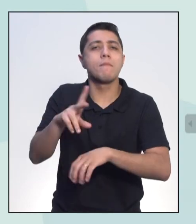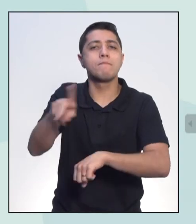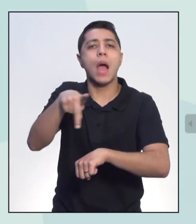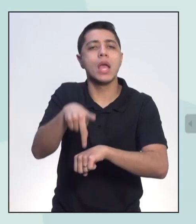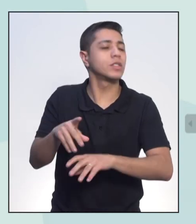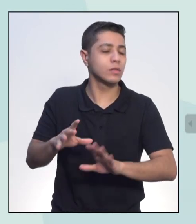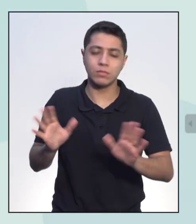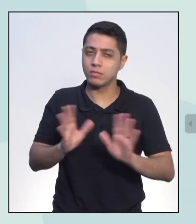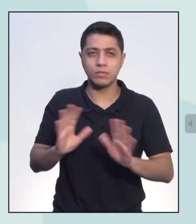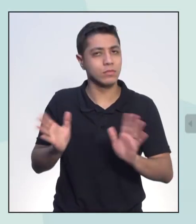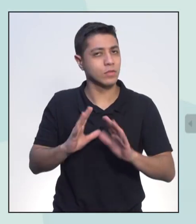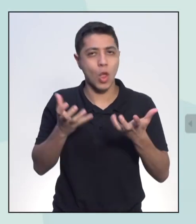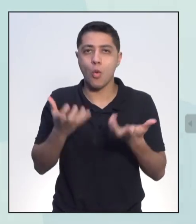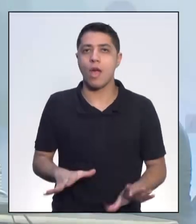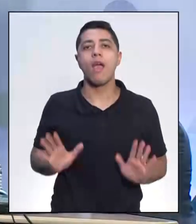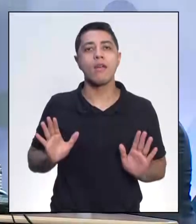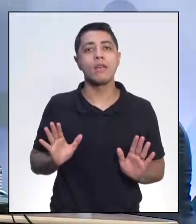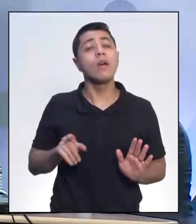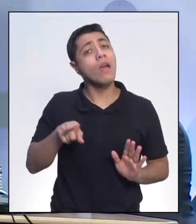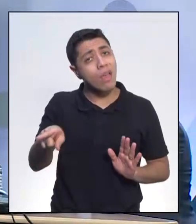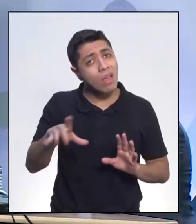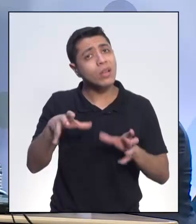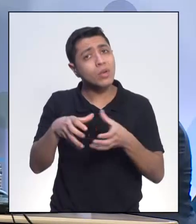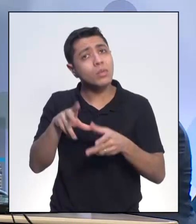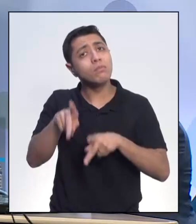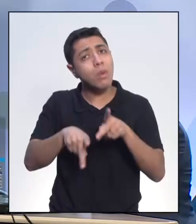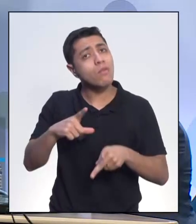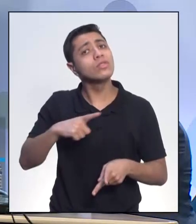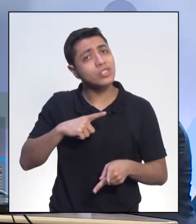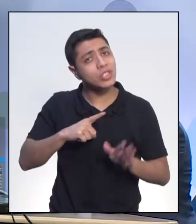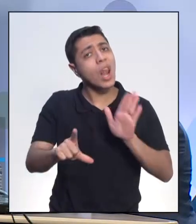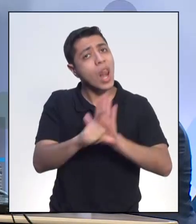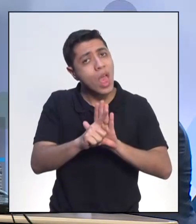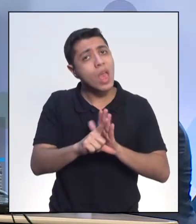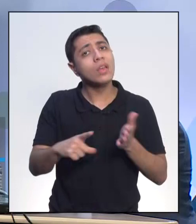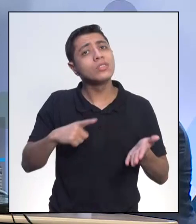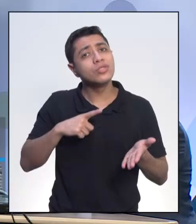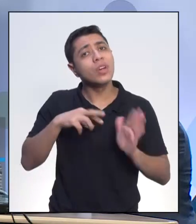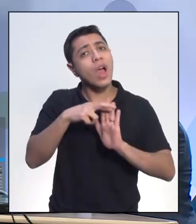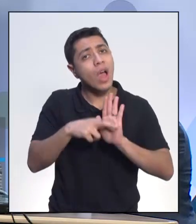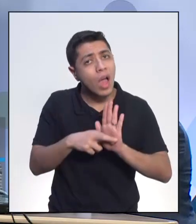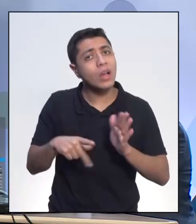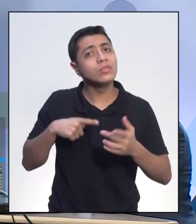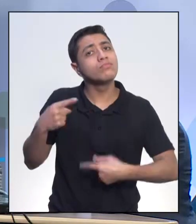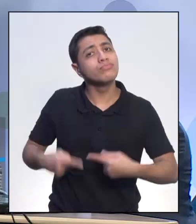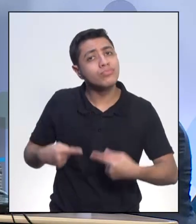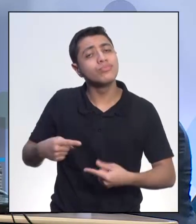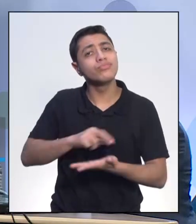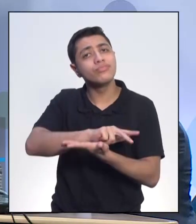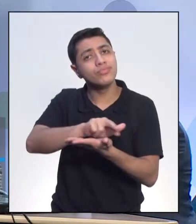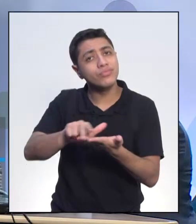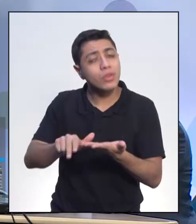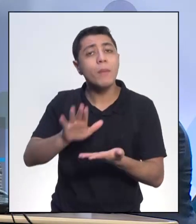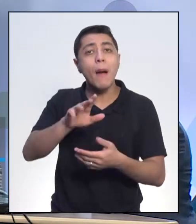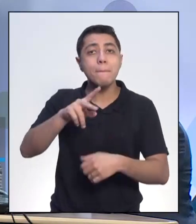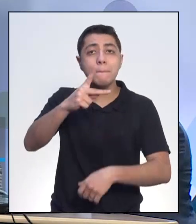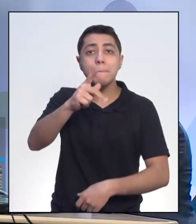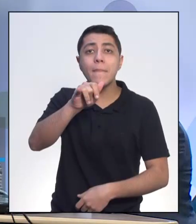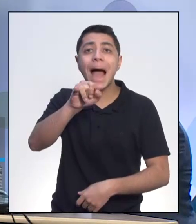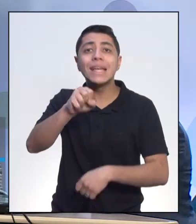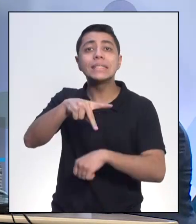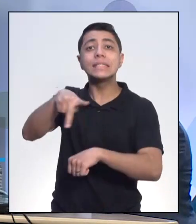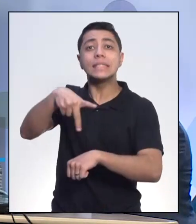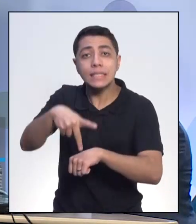leis, tem tudo que um Estado-nação tem. Só não pode ser considerado um país, porque, para ser considerado país, tem que